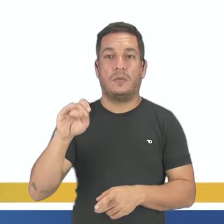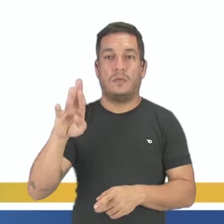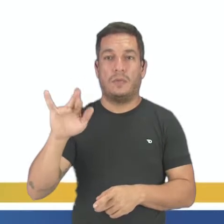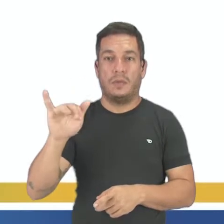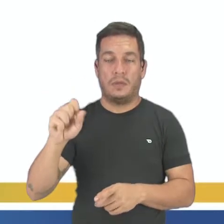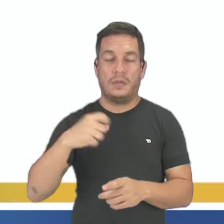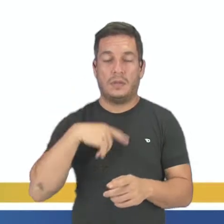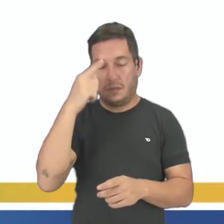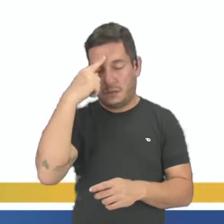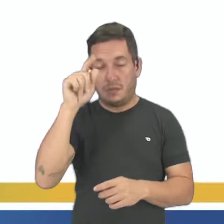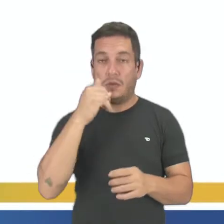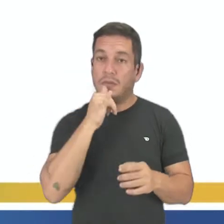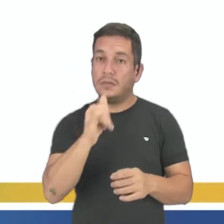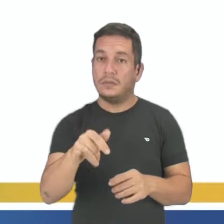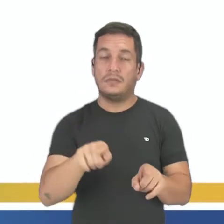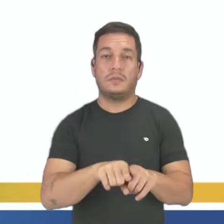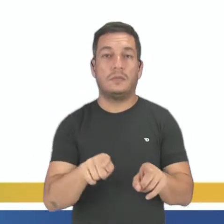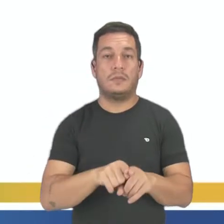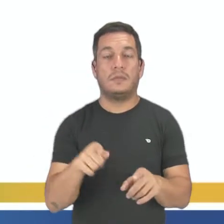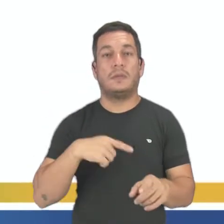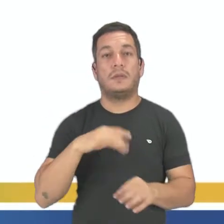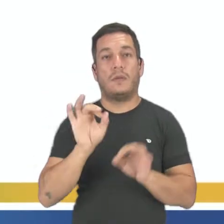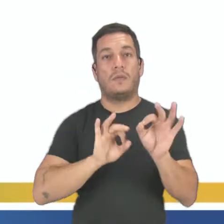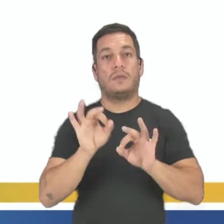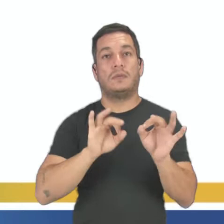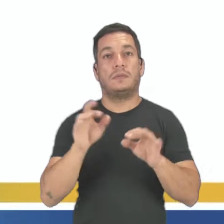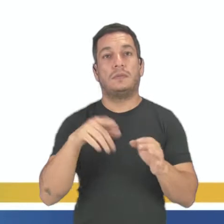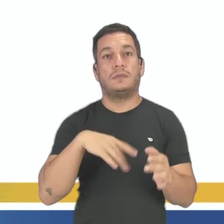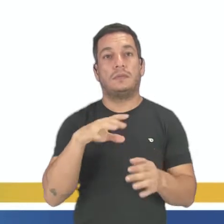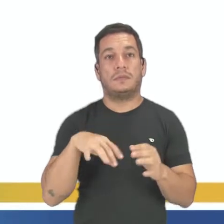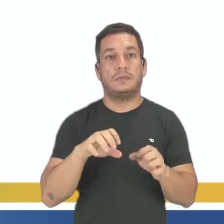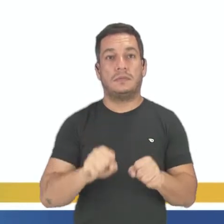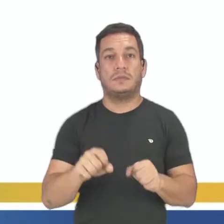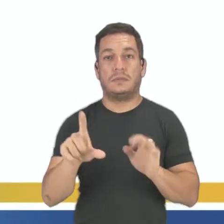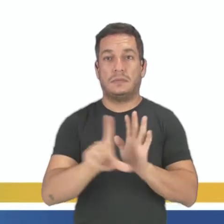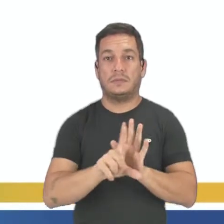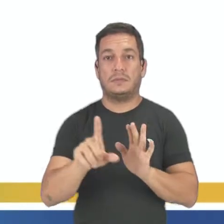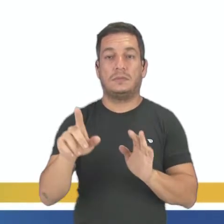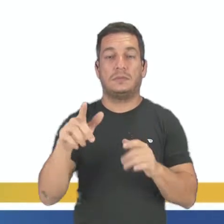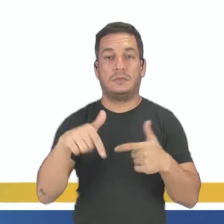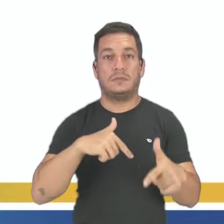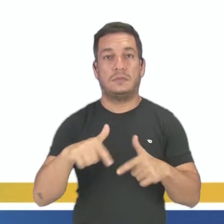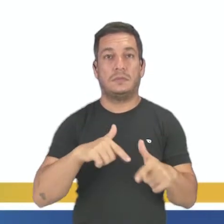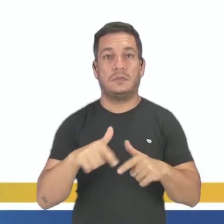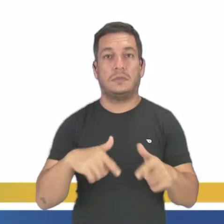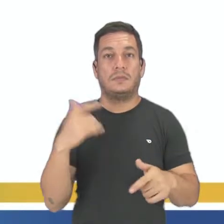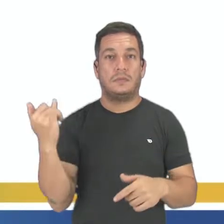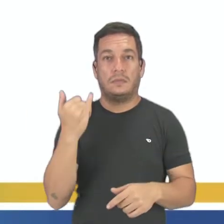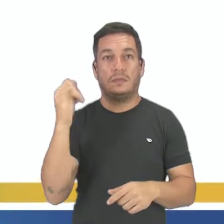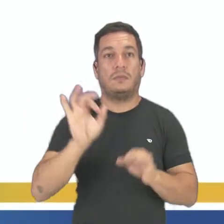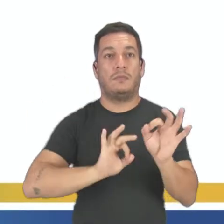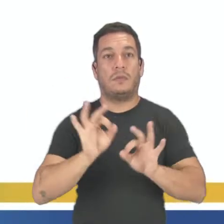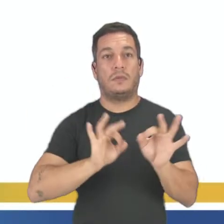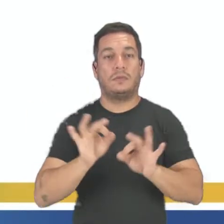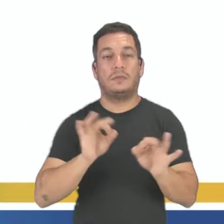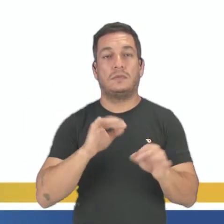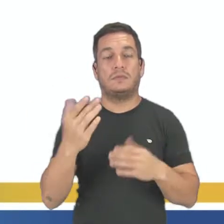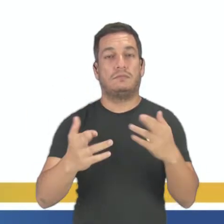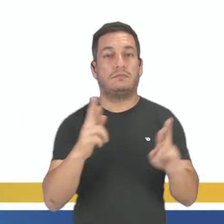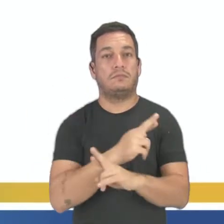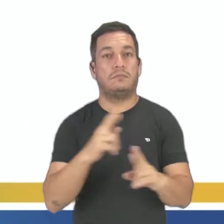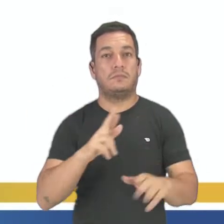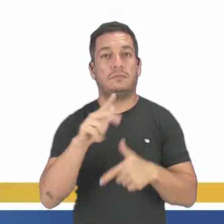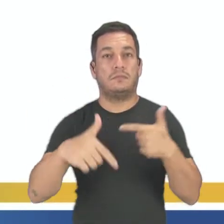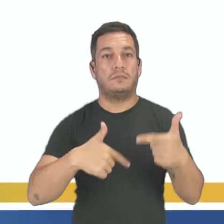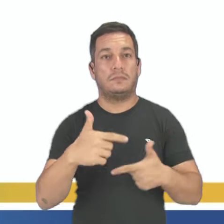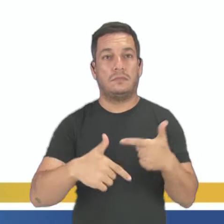lembrar também a sistematização da consolidação das leis trabalhistas necessária para a organização das relações de